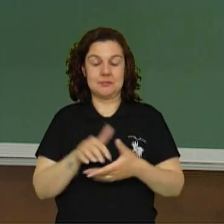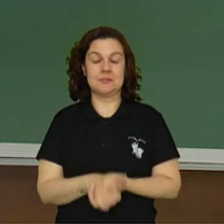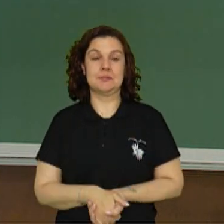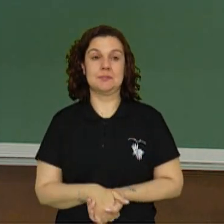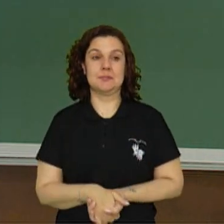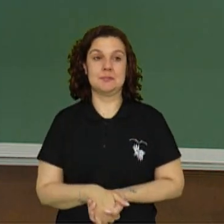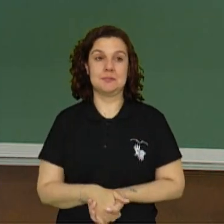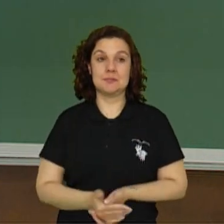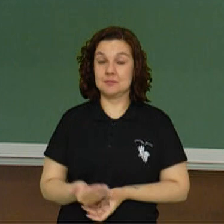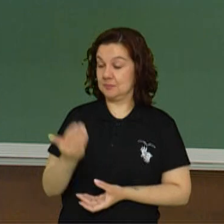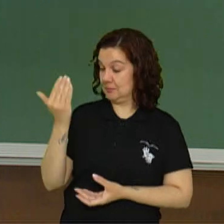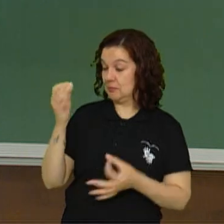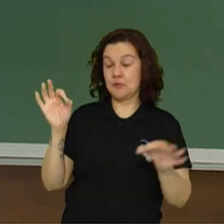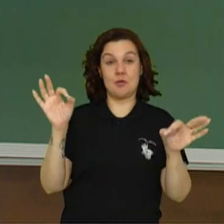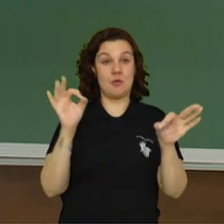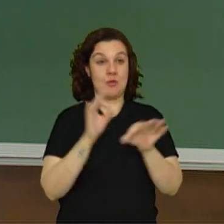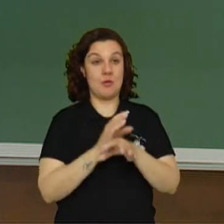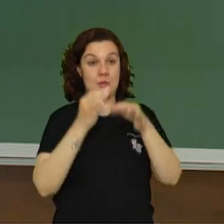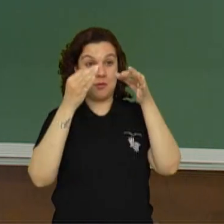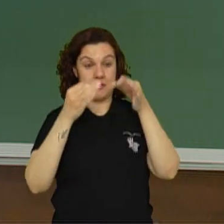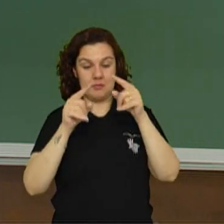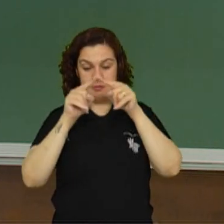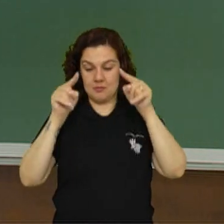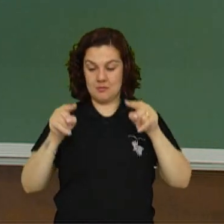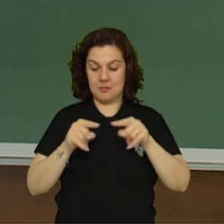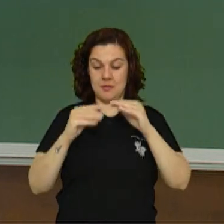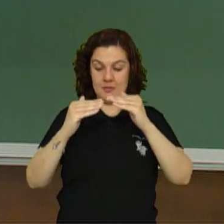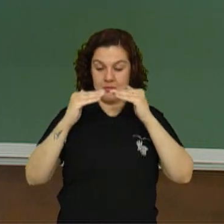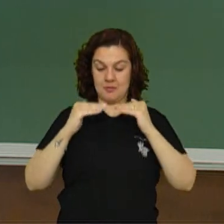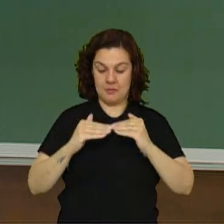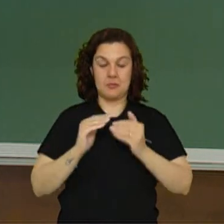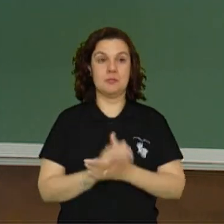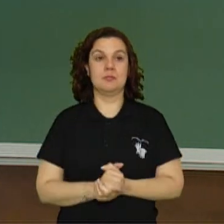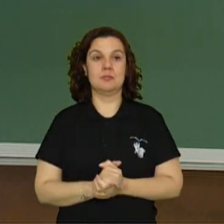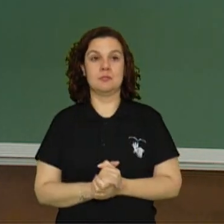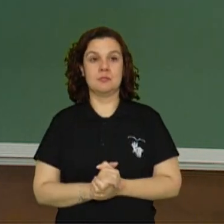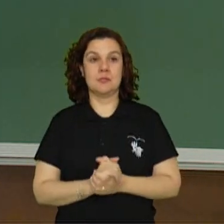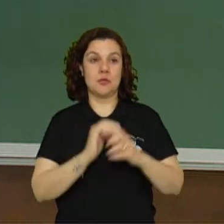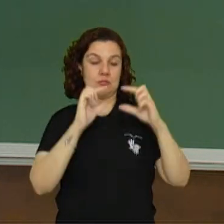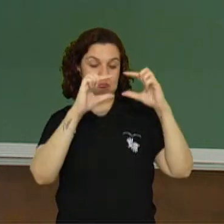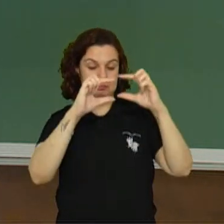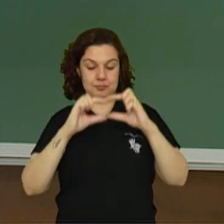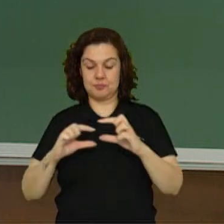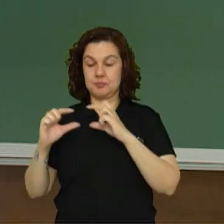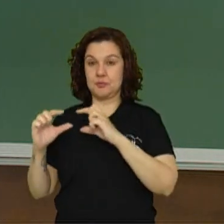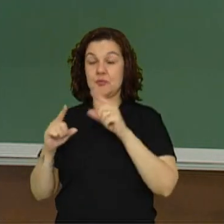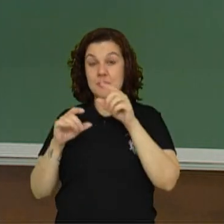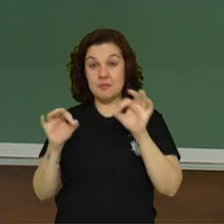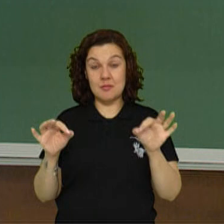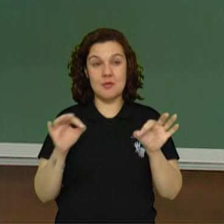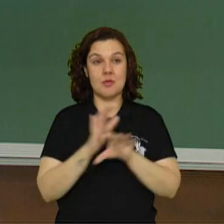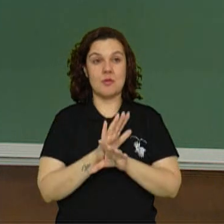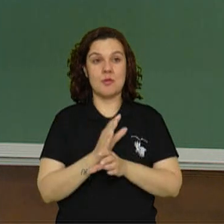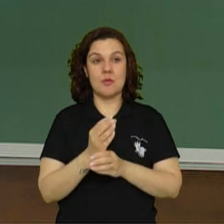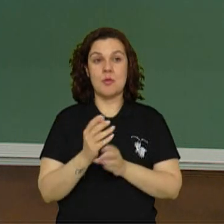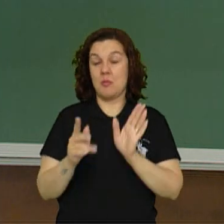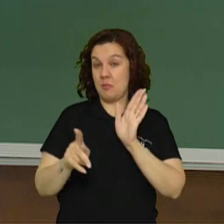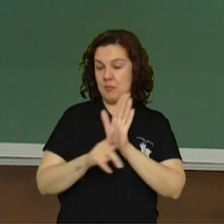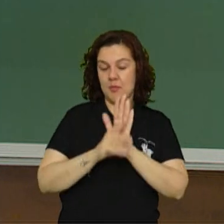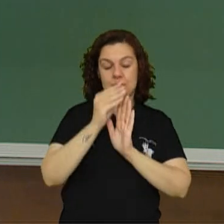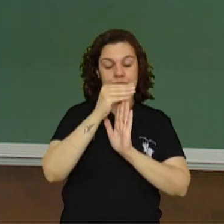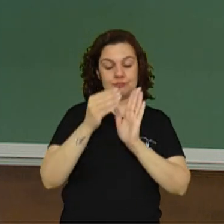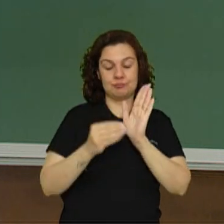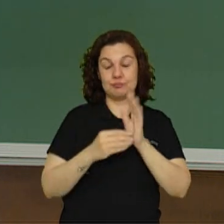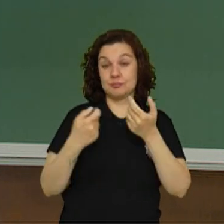bom? Complete corretamente a tabela abaixo. Aqui, nas lacunas dessa tabela, você vai completar com o